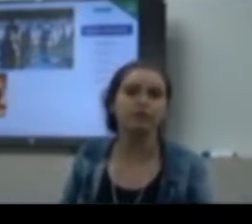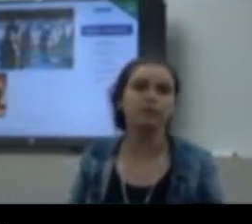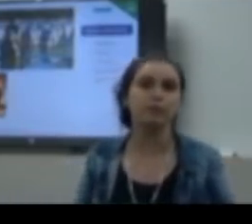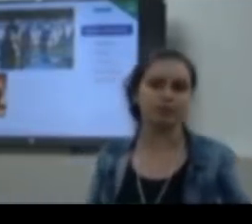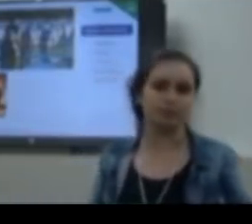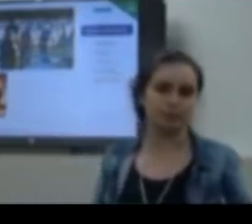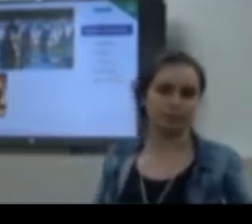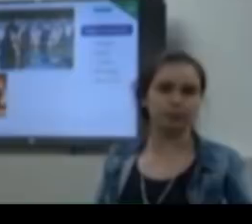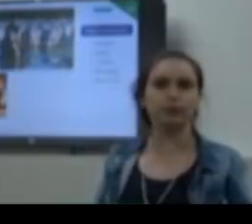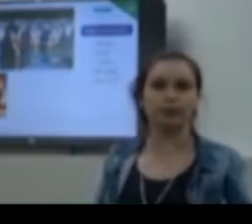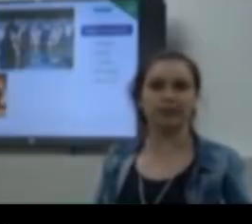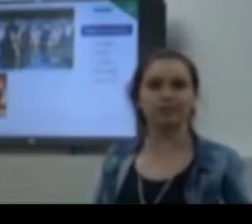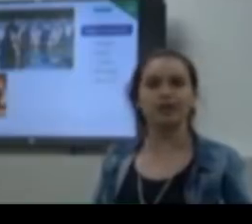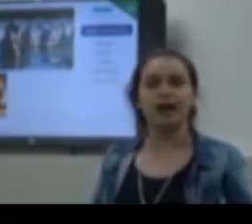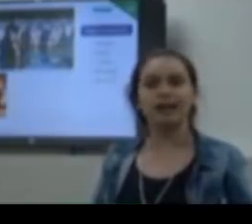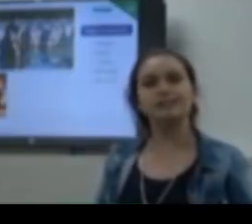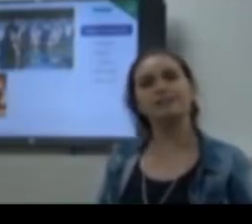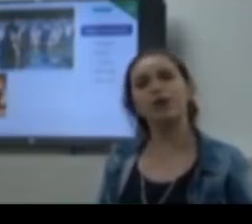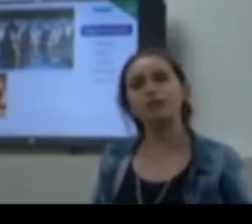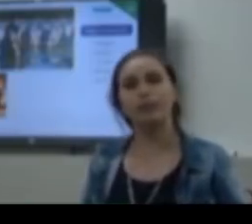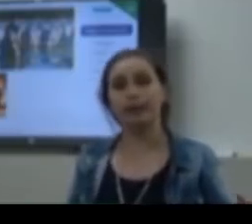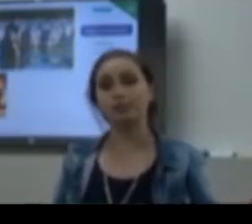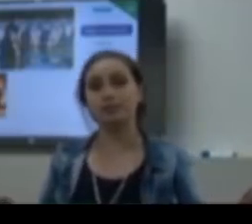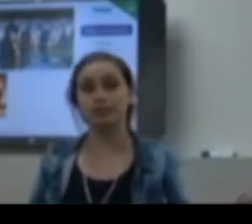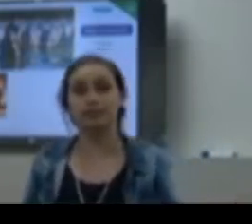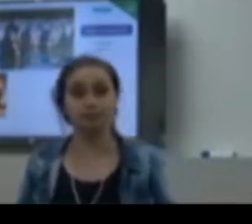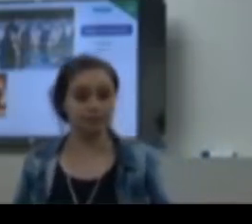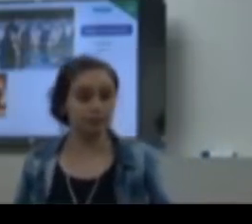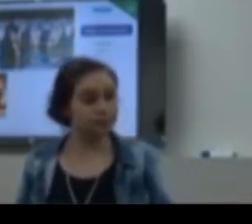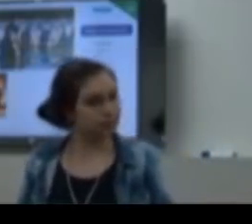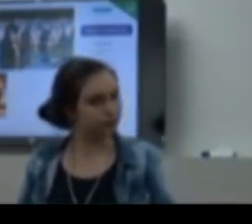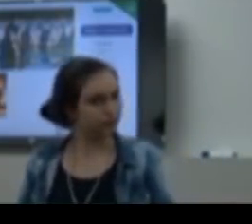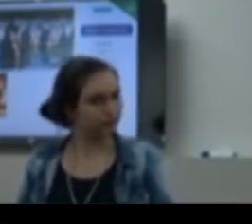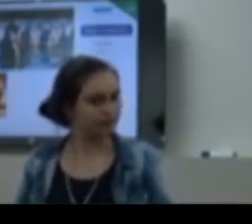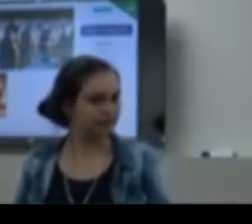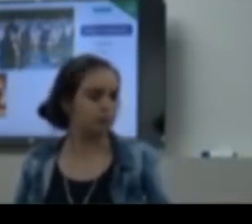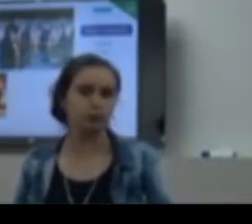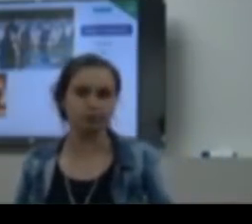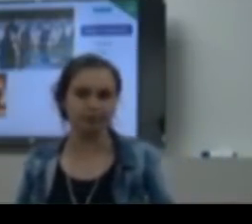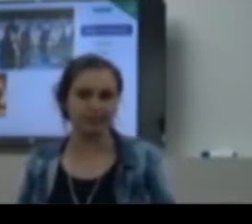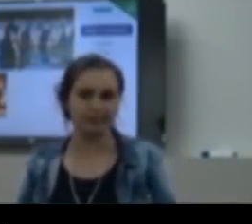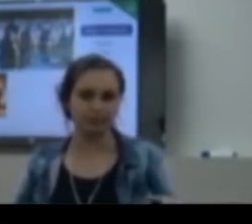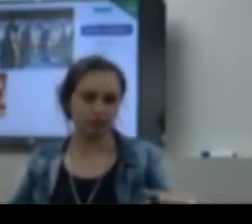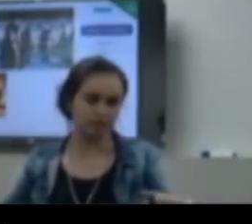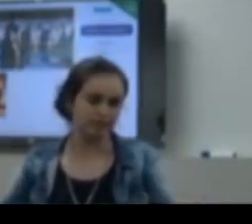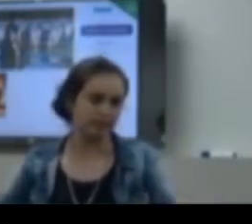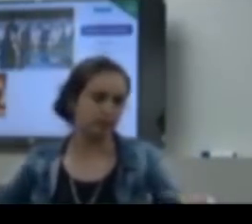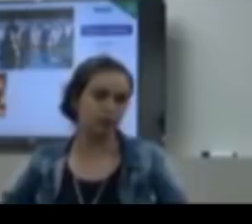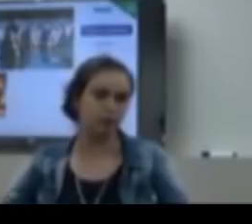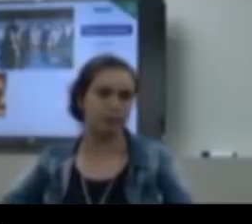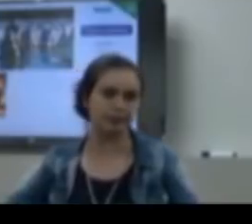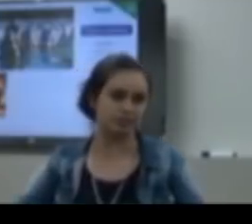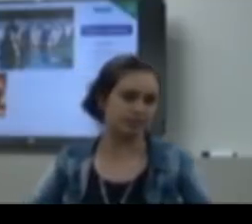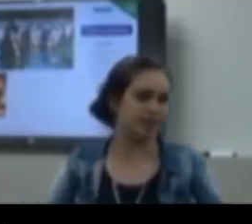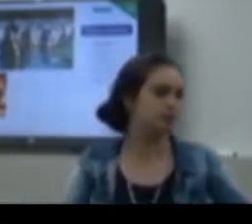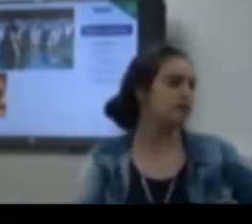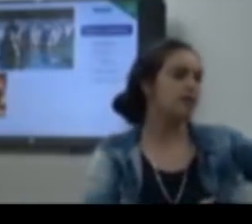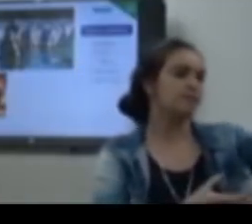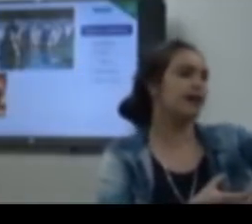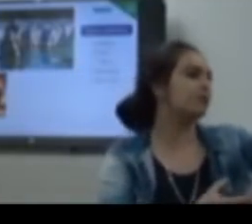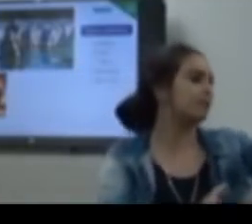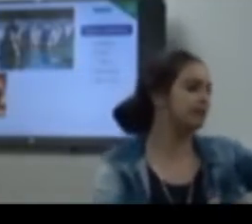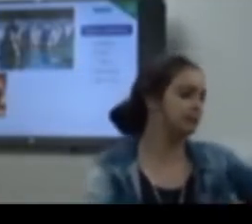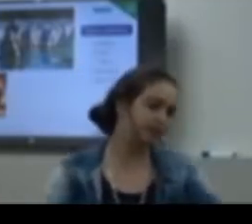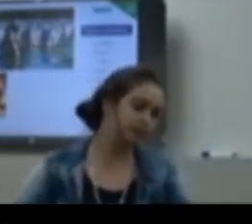e devolvem o peixe pro ambiente. Aí eles devolvem o peixe, eles ainda não se dão por satisfeitos. Muitos deles ainda colocam assim, né? Colocam o peixe lá